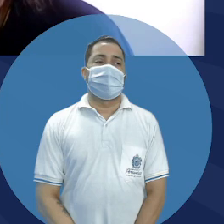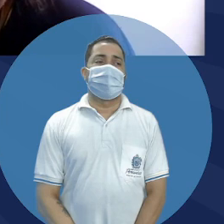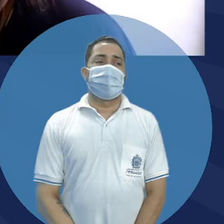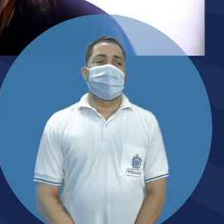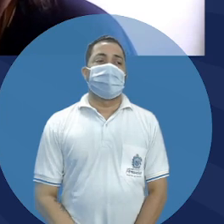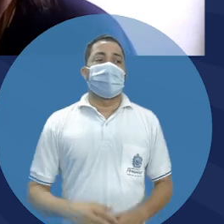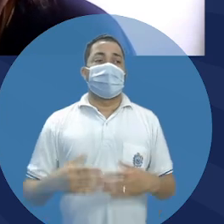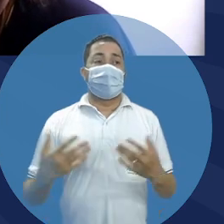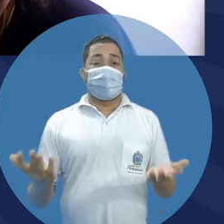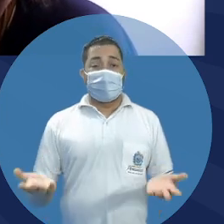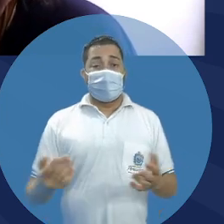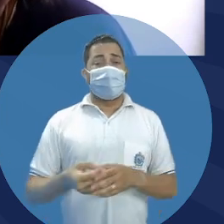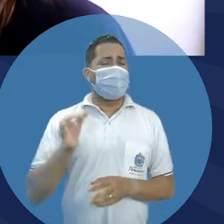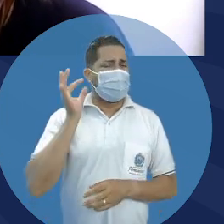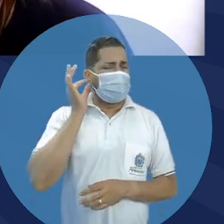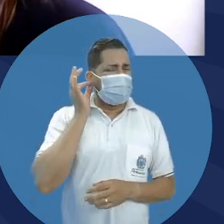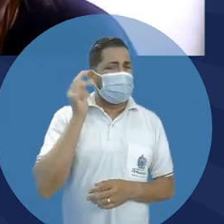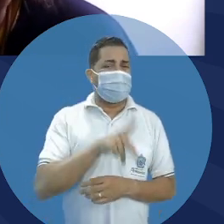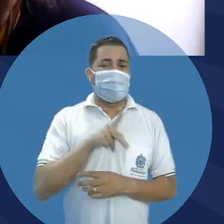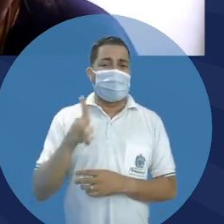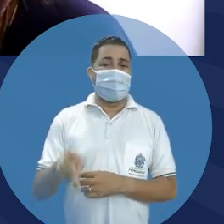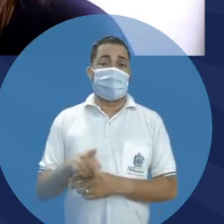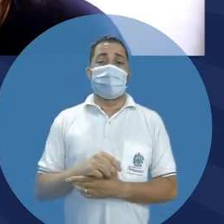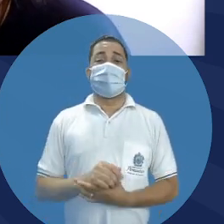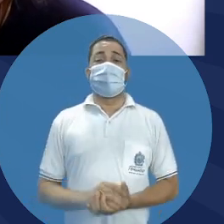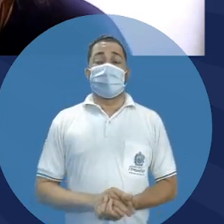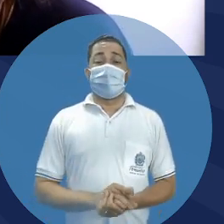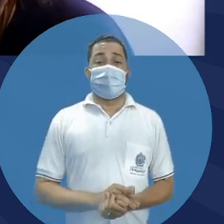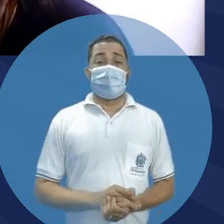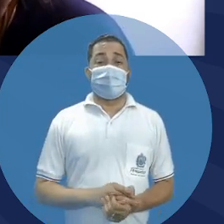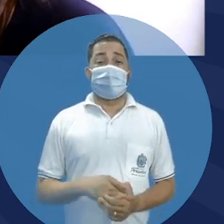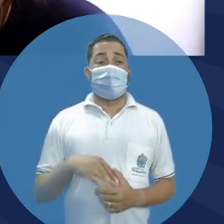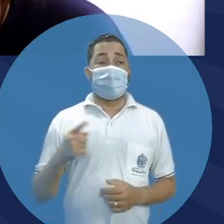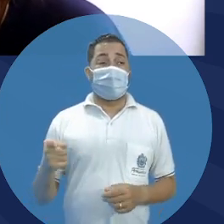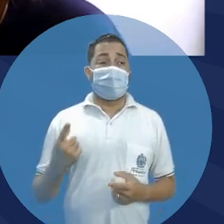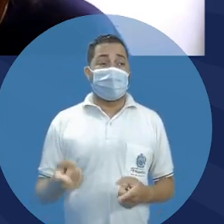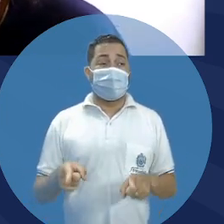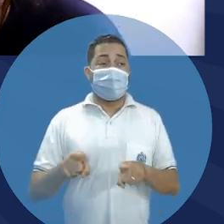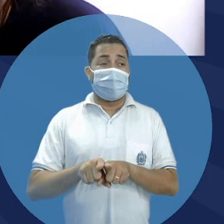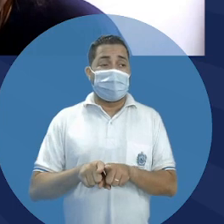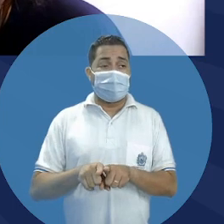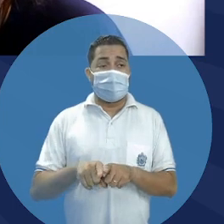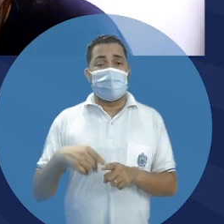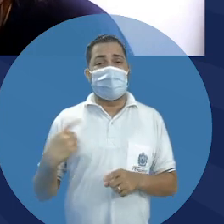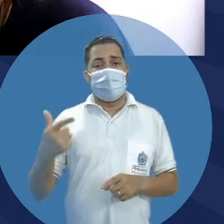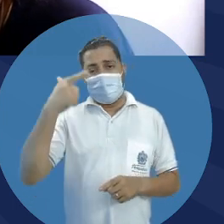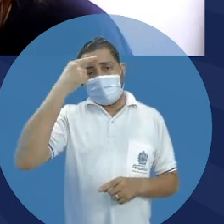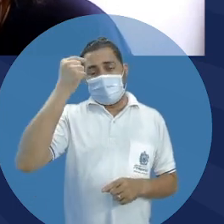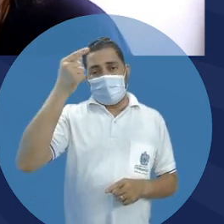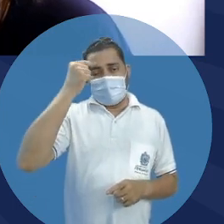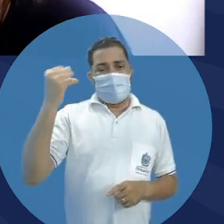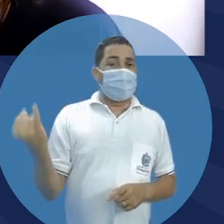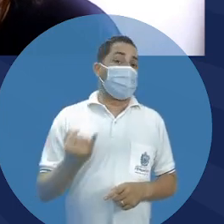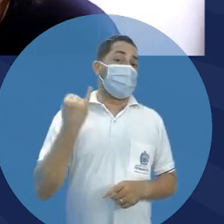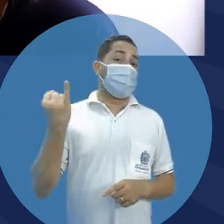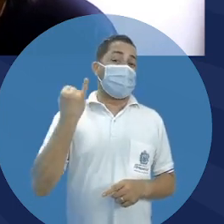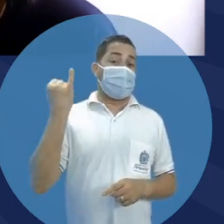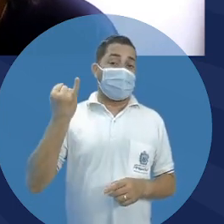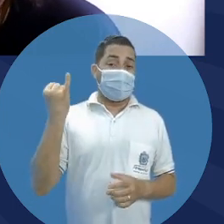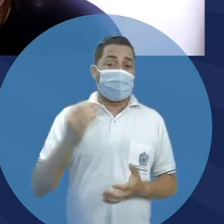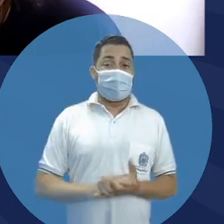Excelente, professora Gabriela. Essas parcerias com as universidades são muito importantes. Só vem